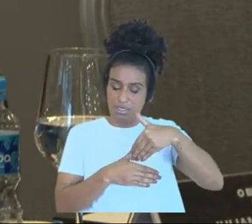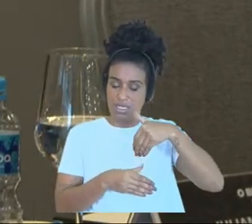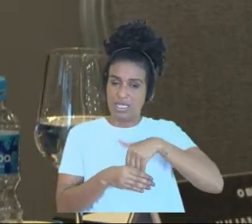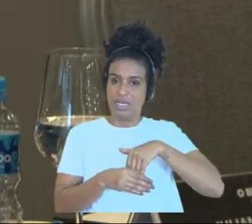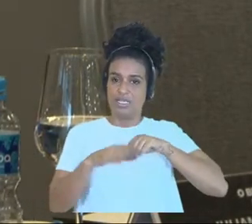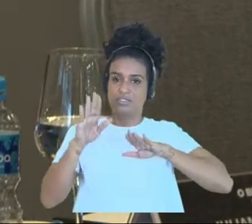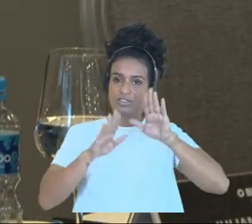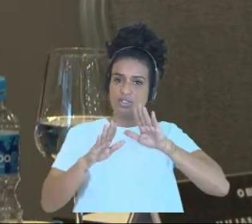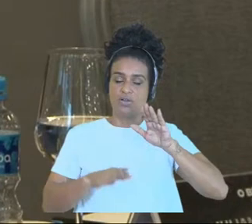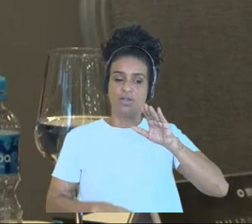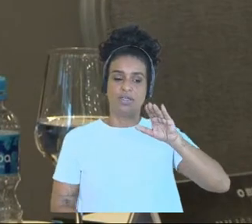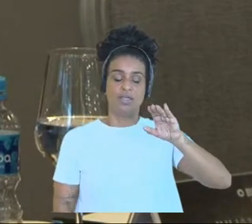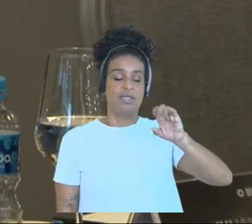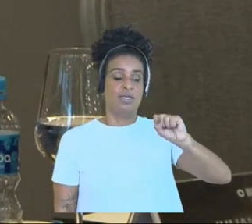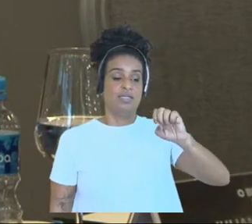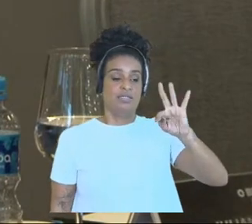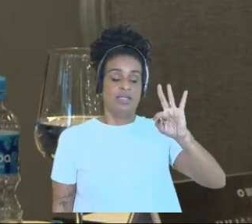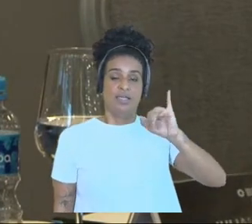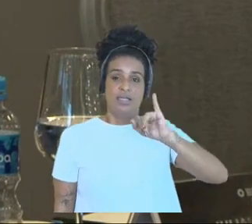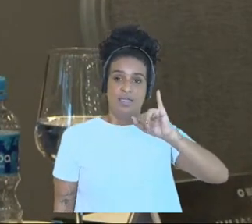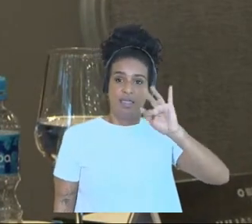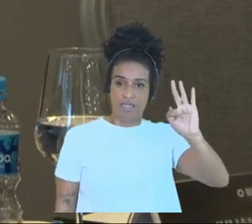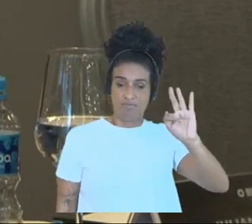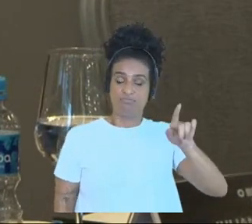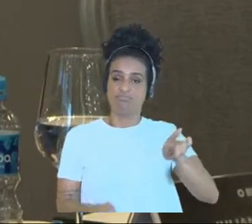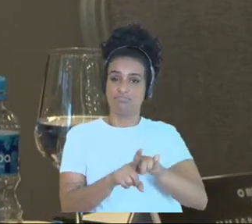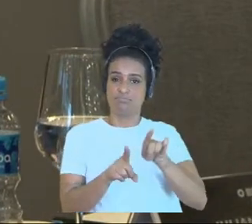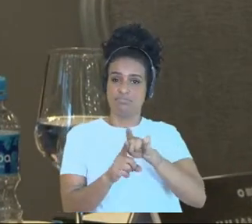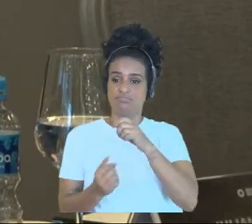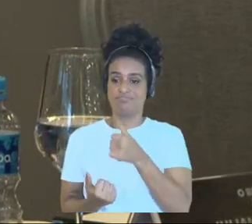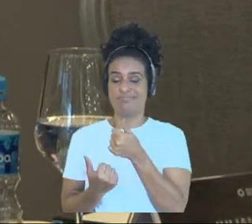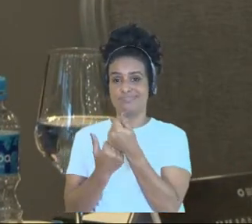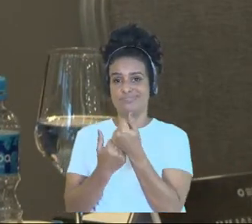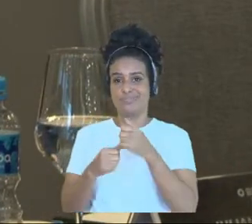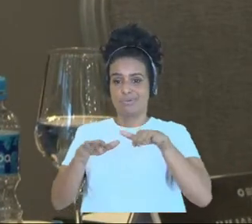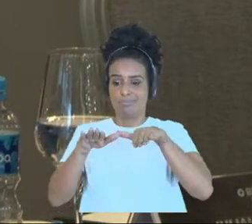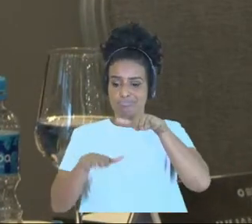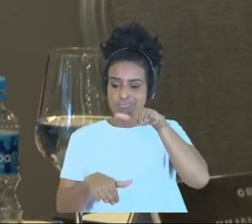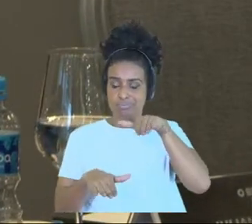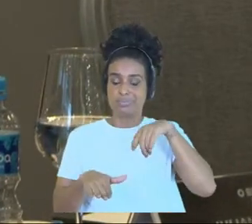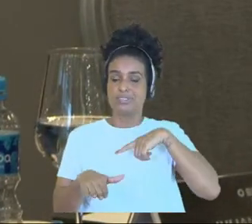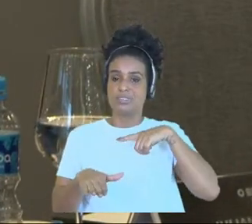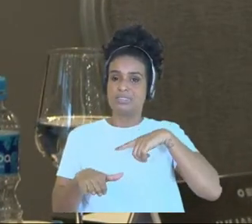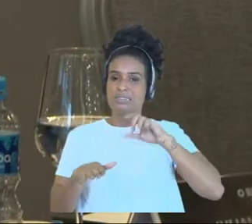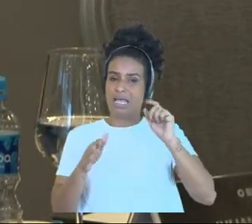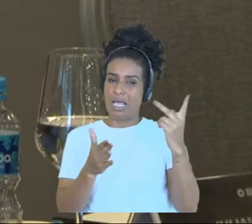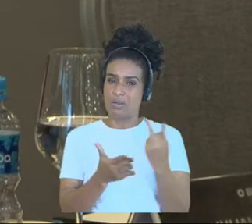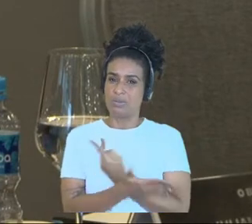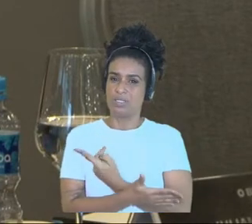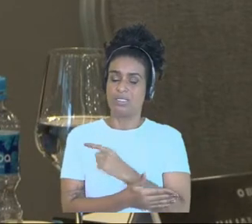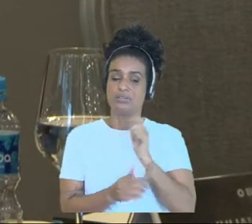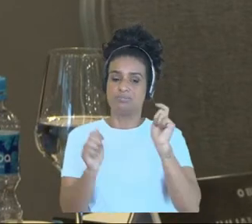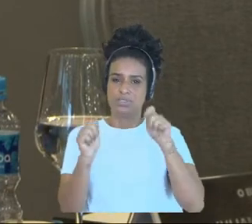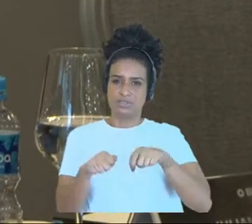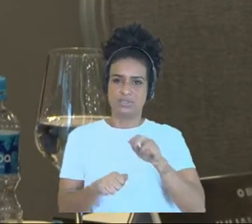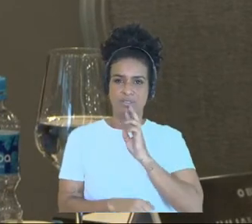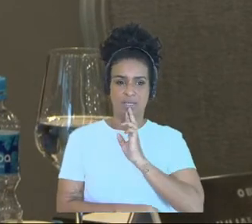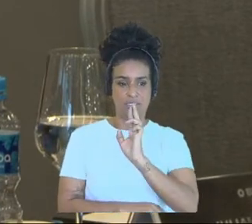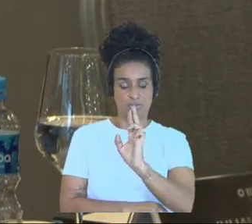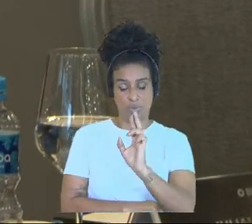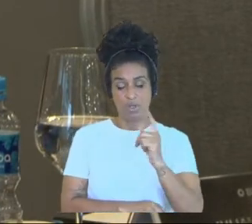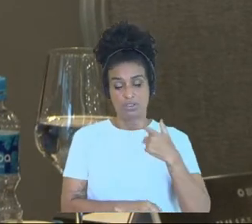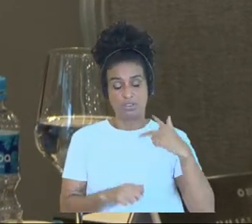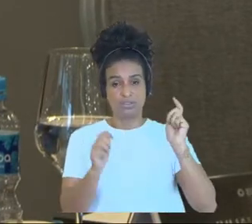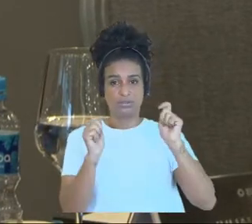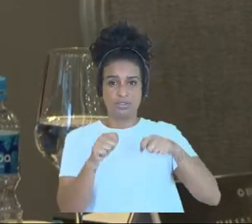dê direção para essa questão, justamente porque afeta muito o desequilíbrio federativo, e isso faz parte da resposta do waiver que